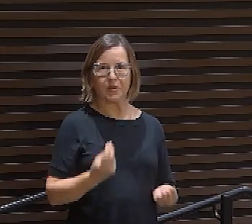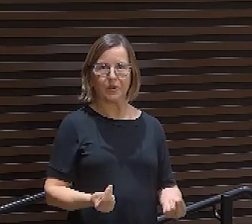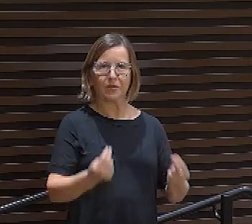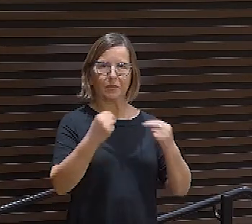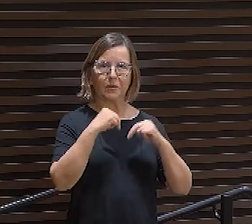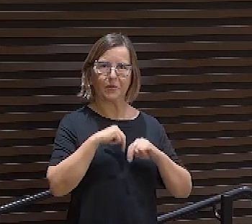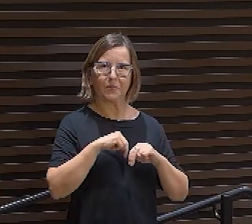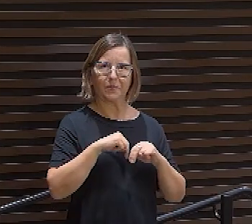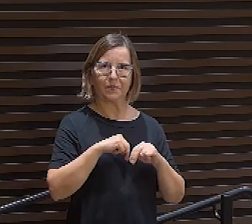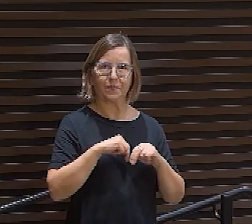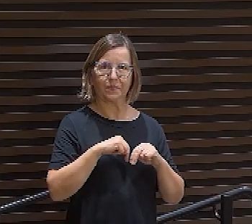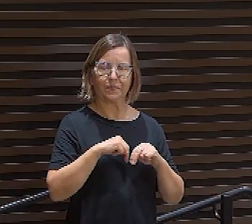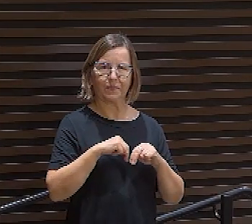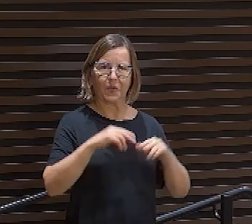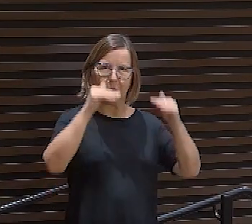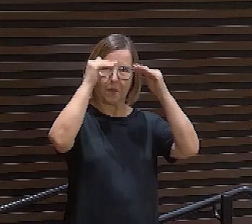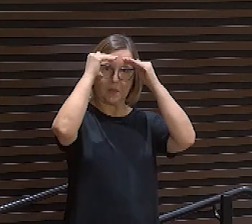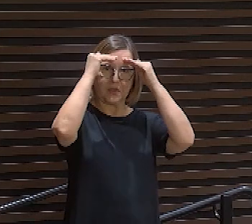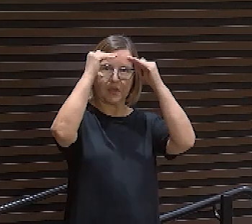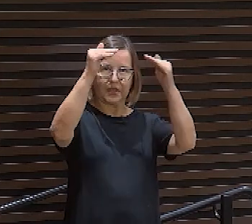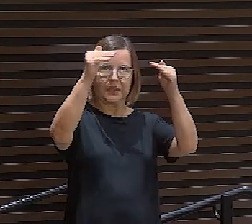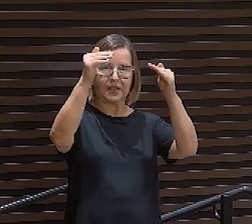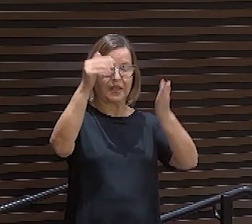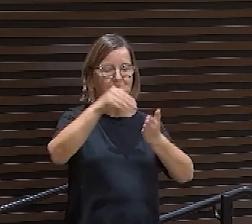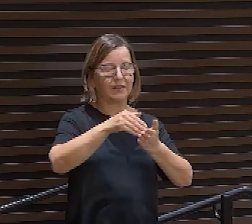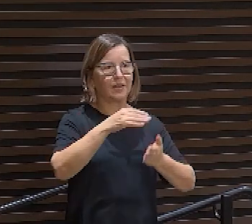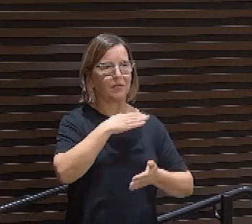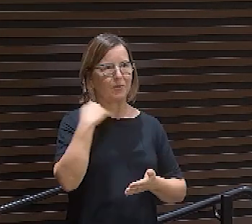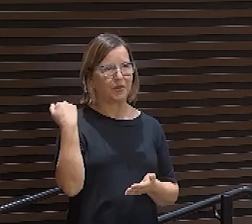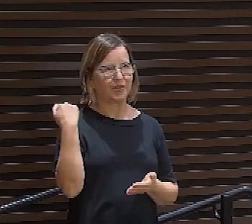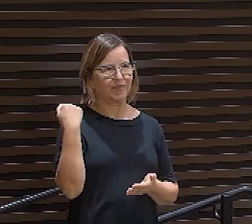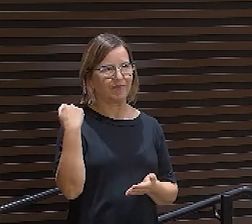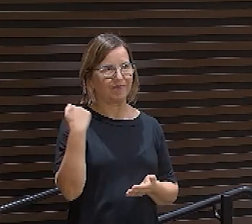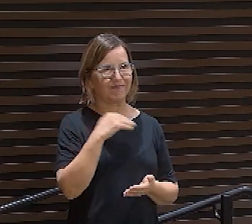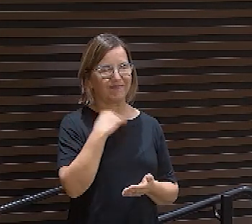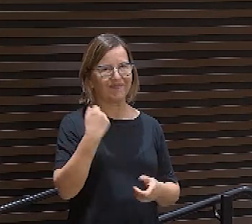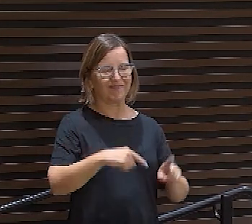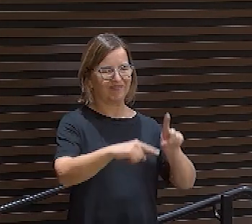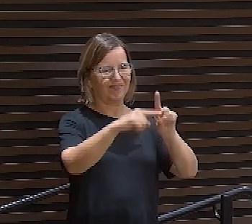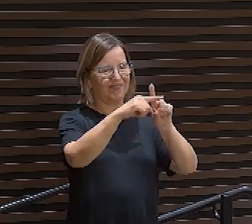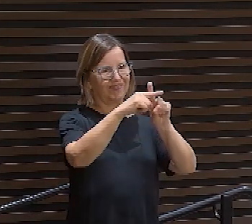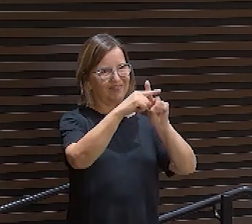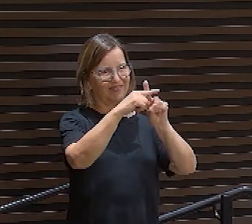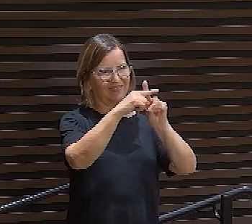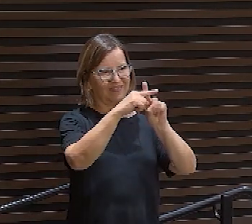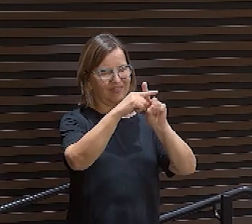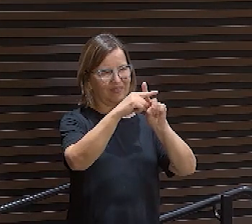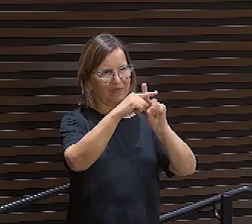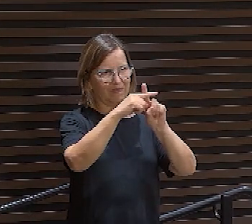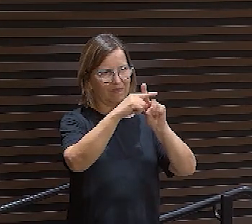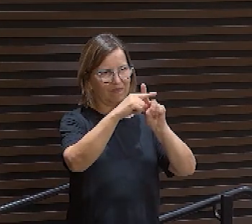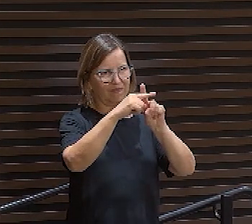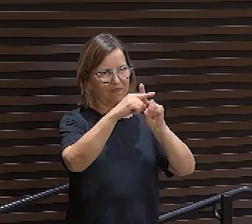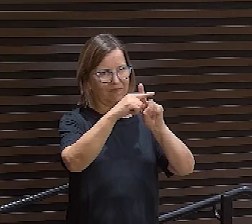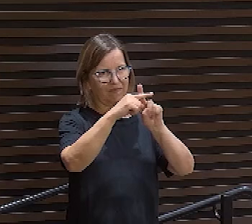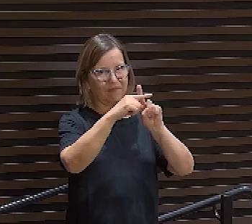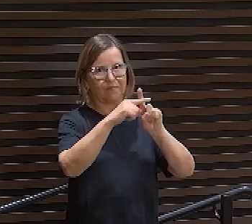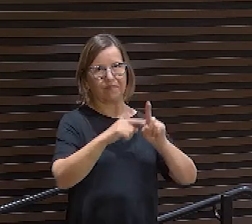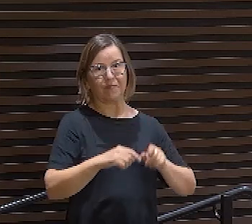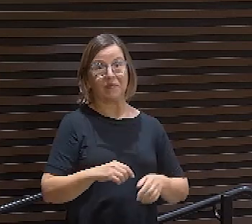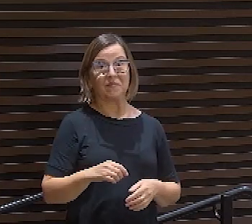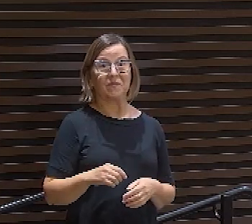humilhou, tornando-se obediente até a morte e a morte de cruz. O